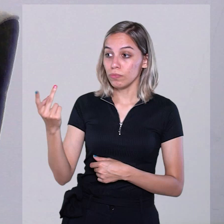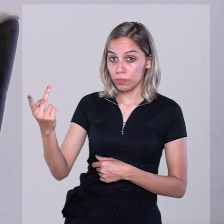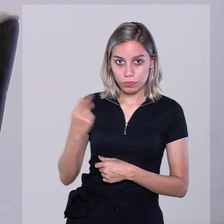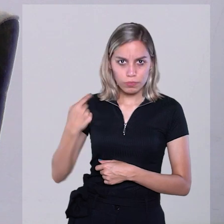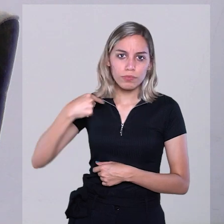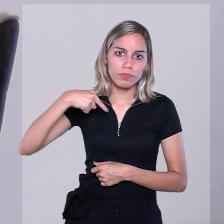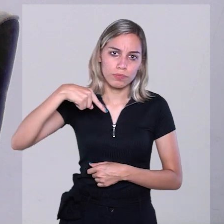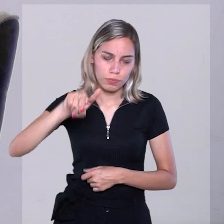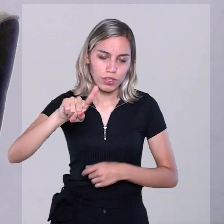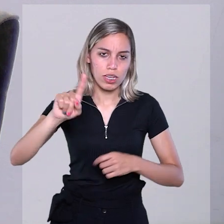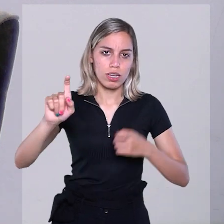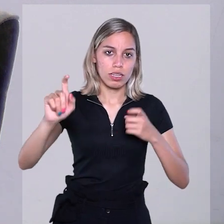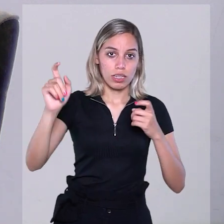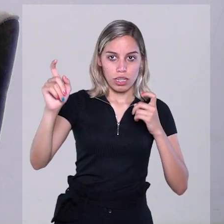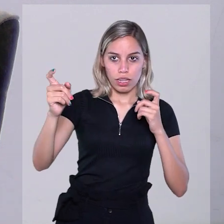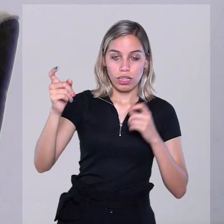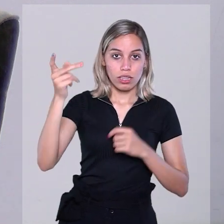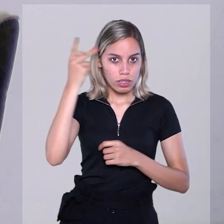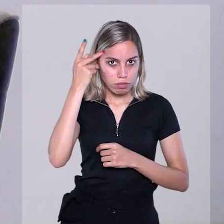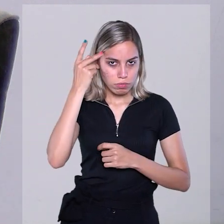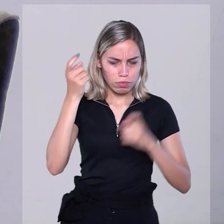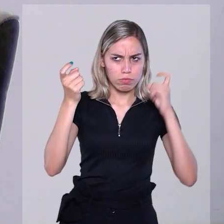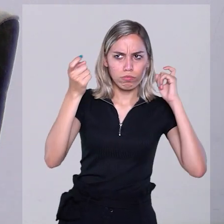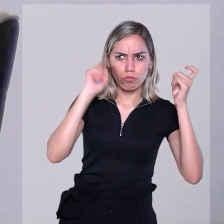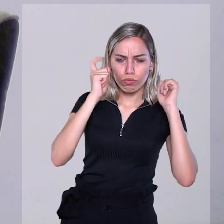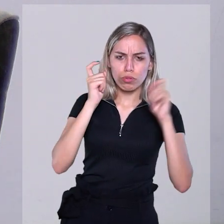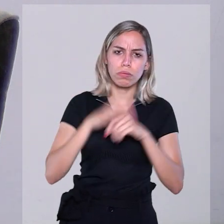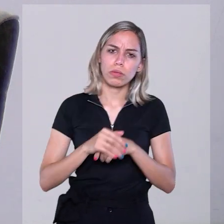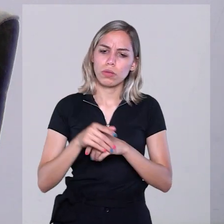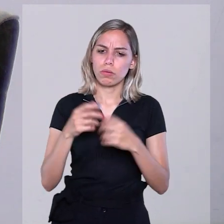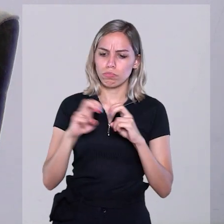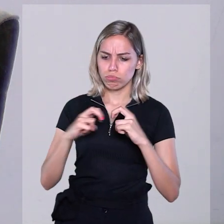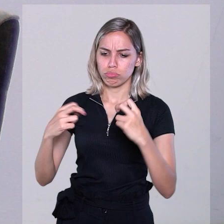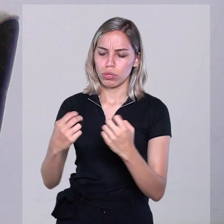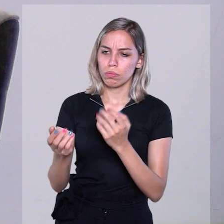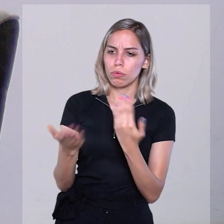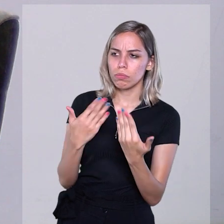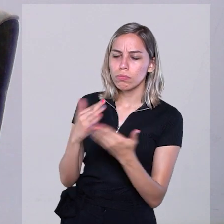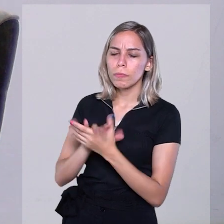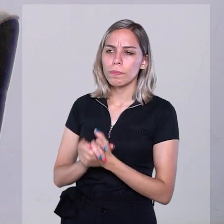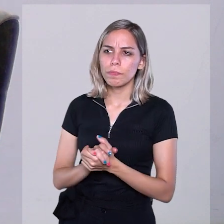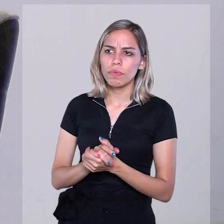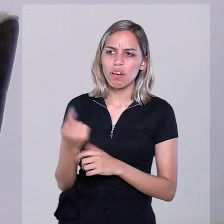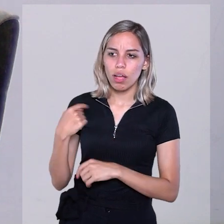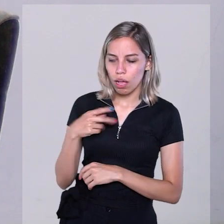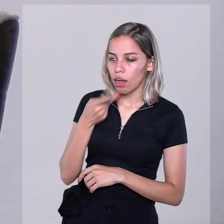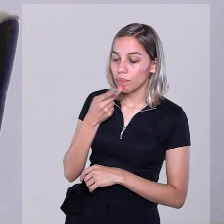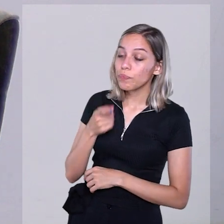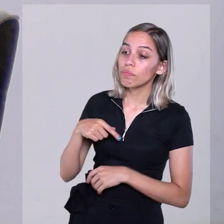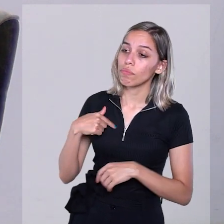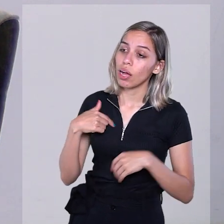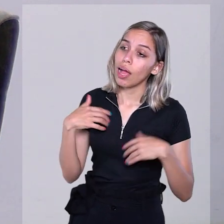para dizer, o livro eu acho que está pronto. Mas eu nem levei o livro para ele. É que ele está